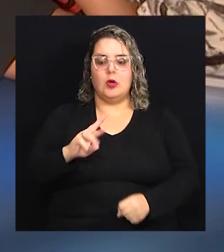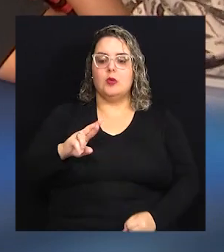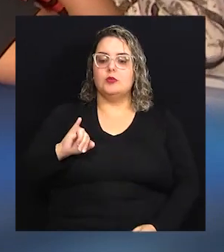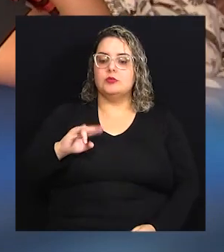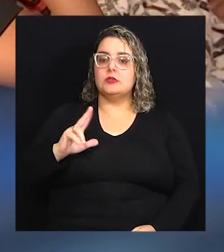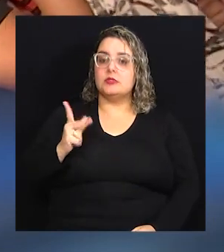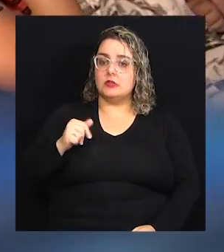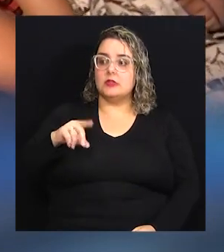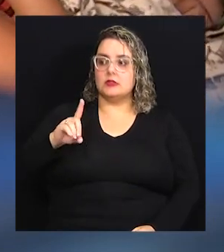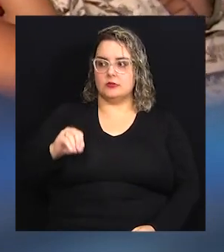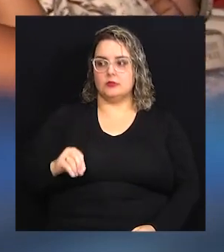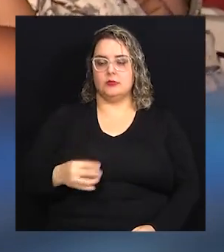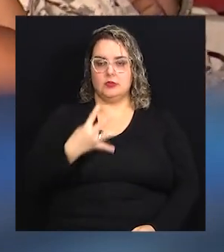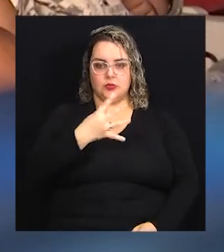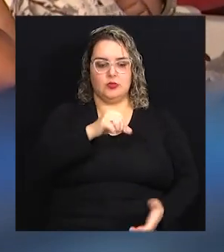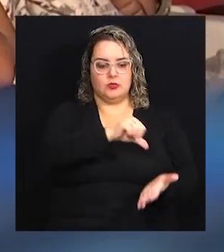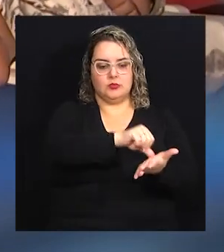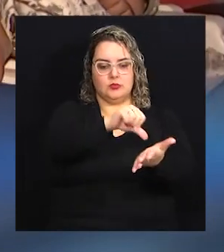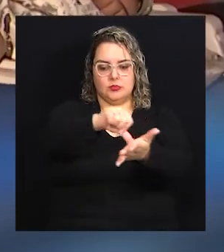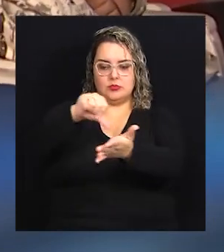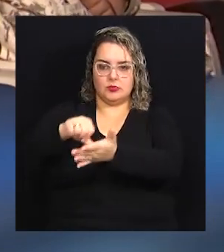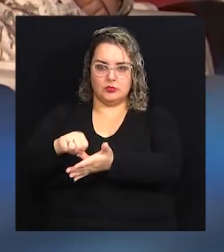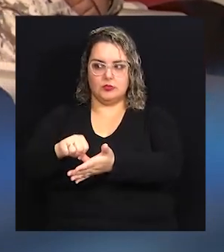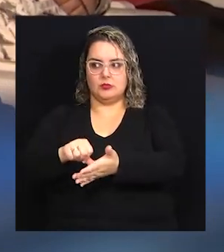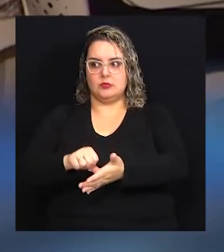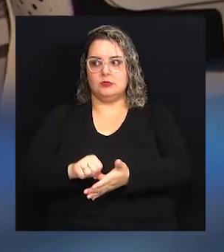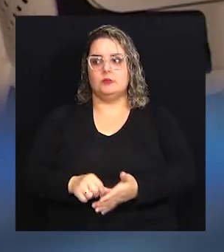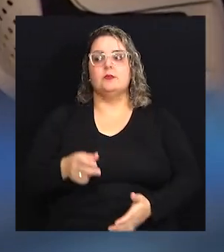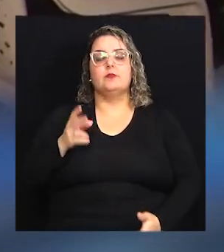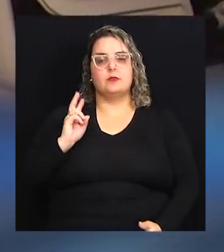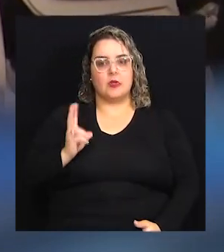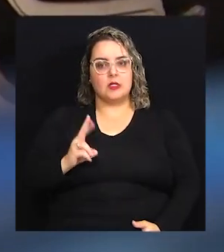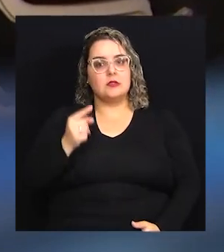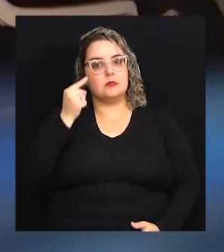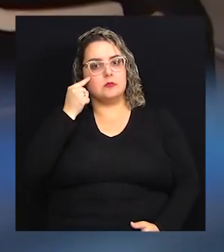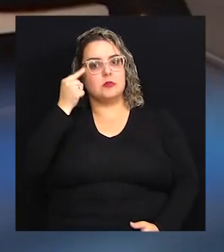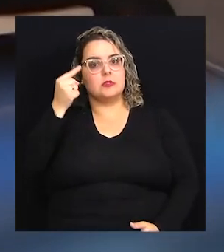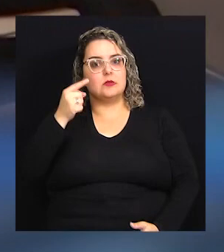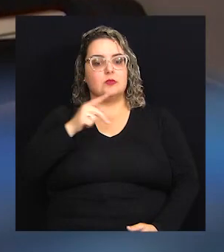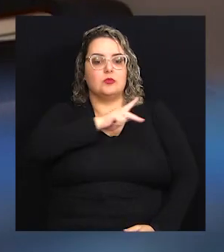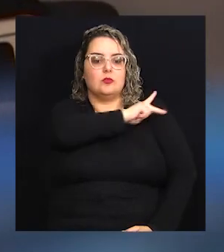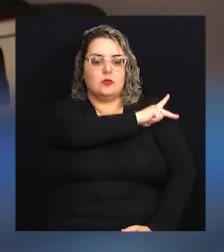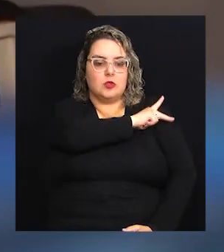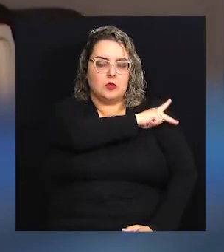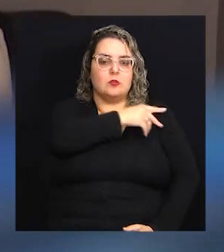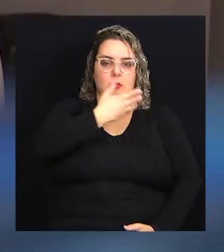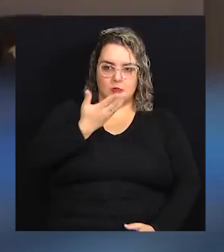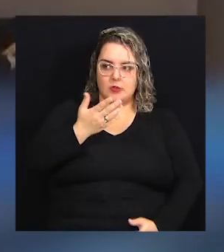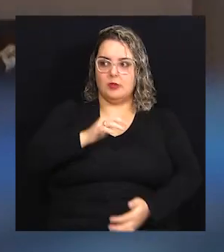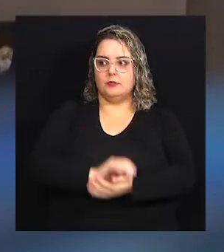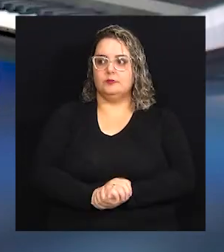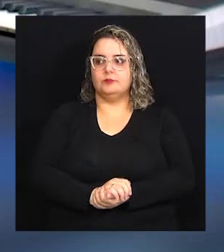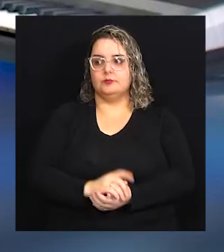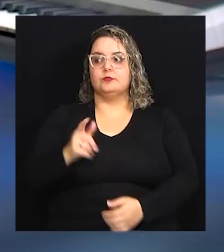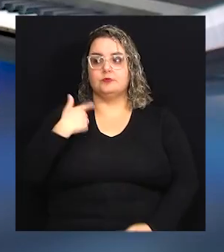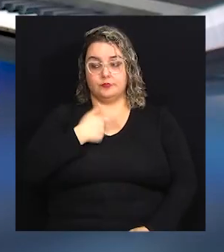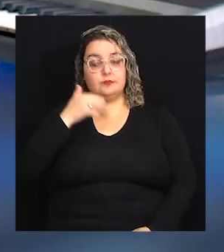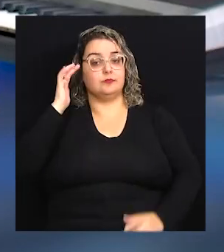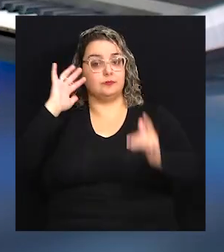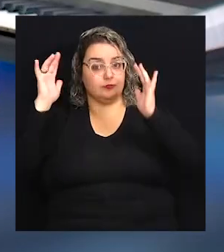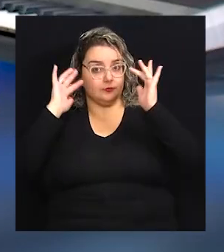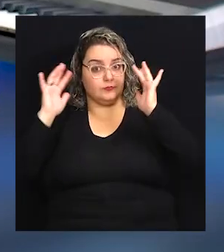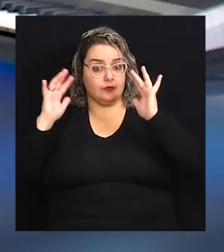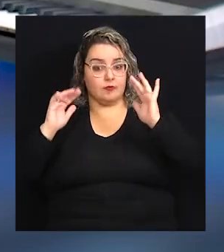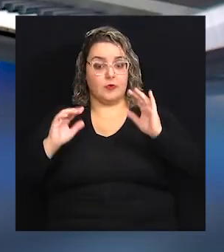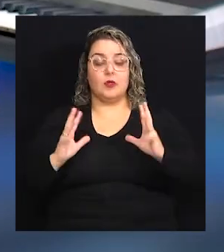nós teremos o Trilhando nas nossas 4 unidades. E a gente sempre nós pensamos no Piauí. Né? Então, o nosso